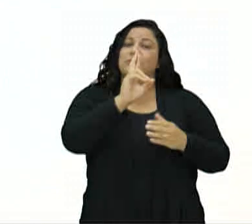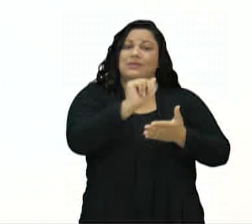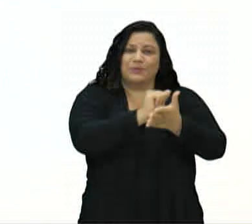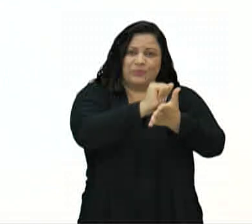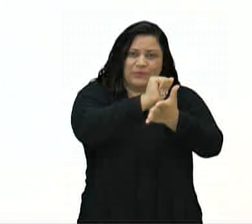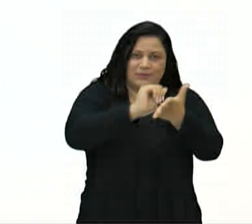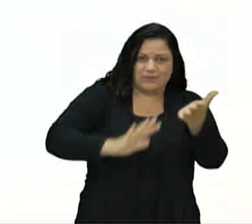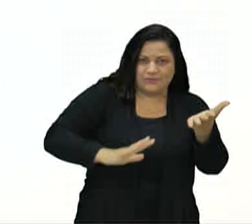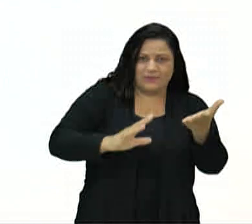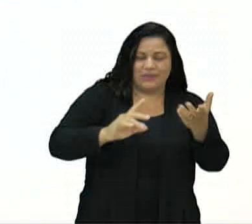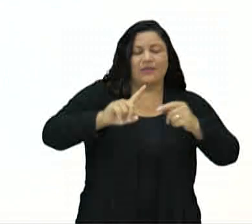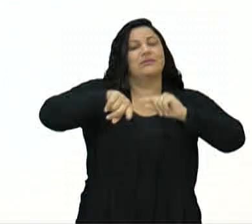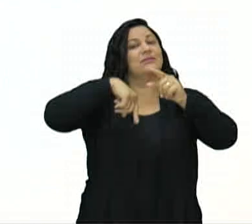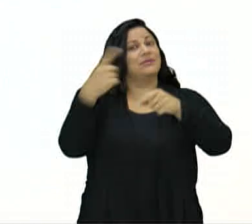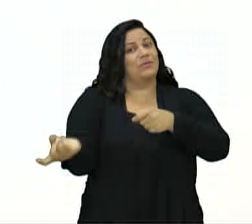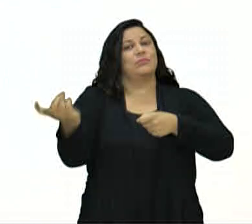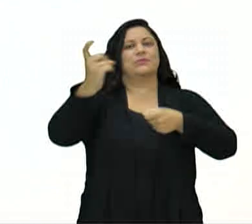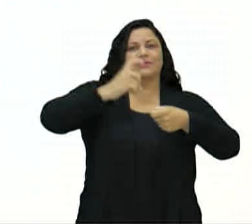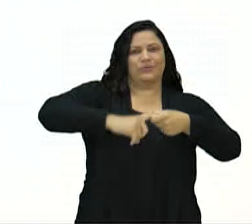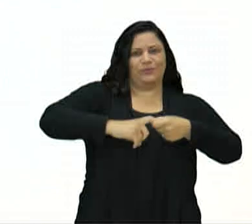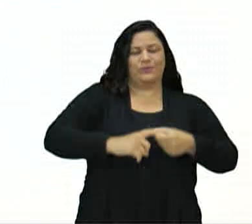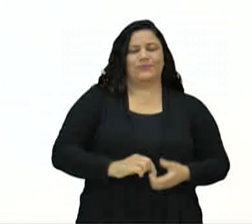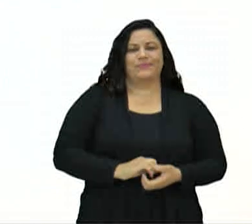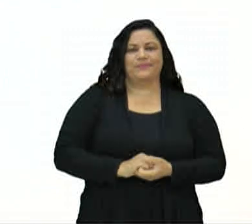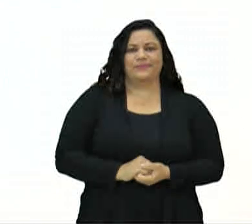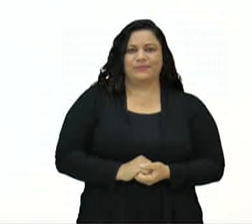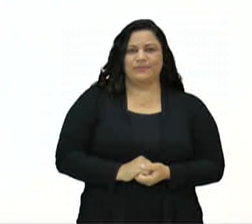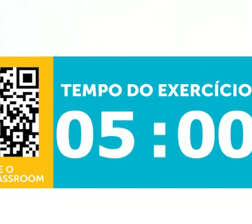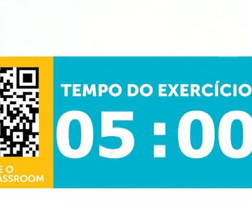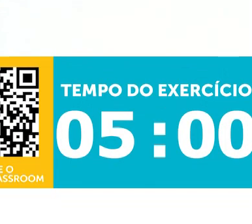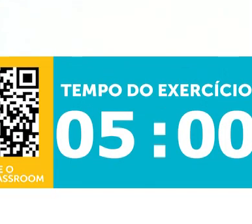para responder e corrigir esta atividade.